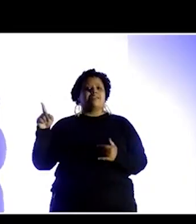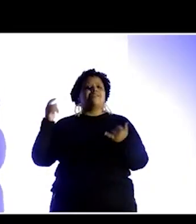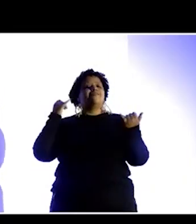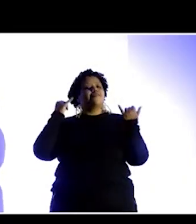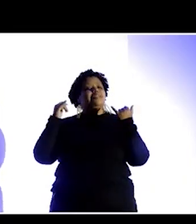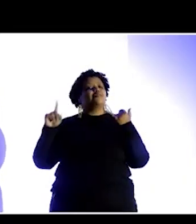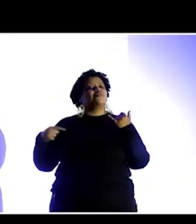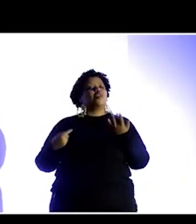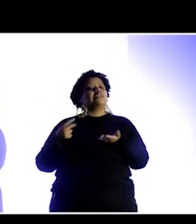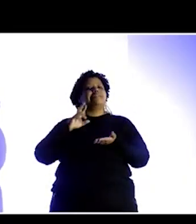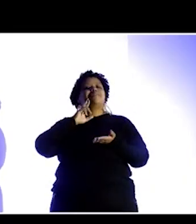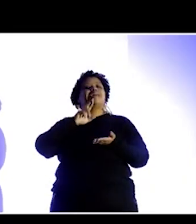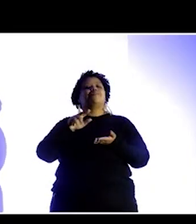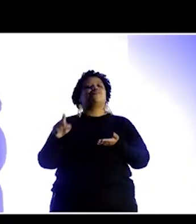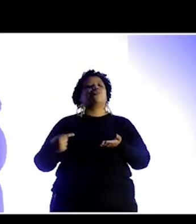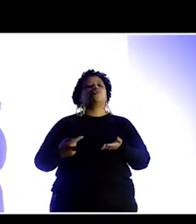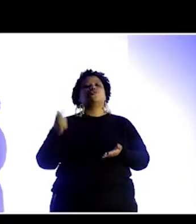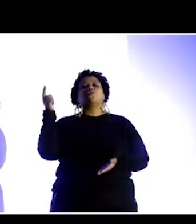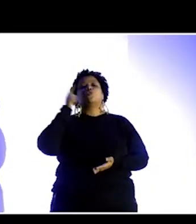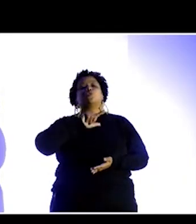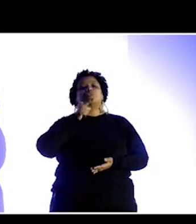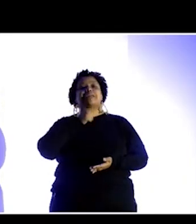a gente consegue sair com informações